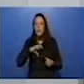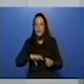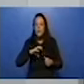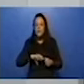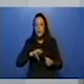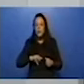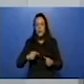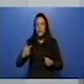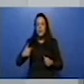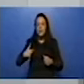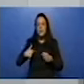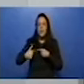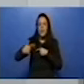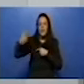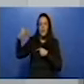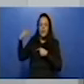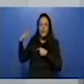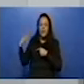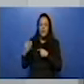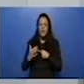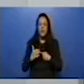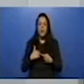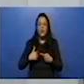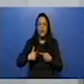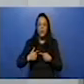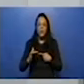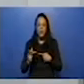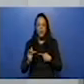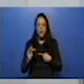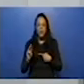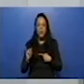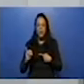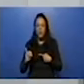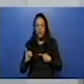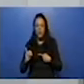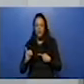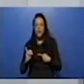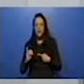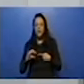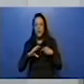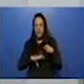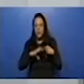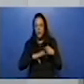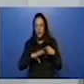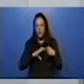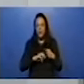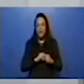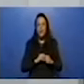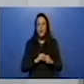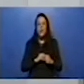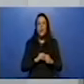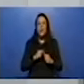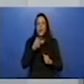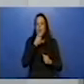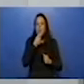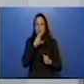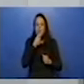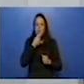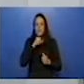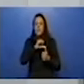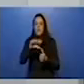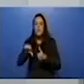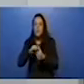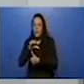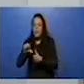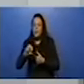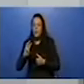estava. O go, para poder ficar no passado, ele fica diferente, esquisitão. Fica went. Diferente, viva a diferença. Olha só.